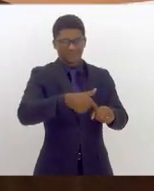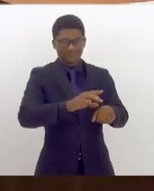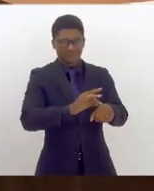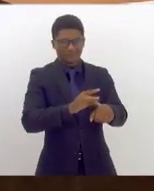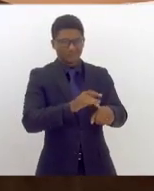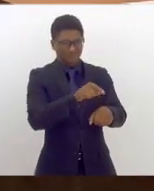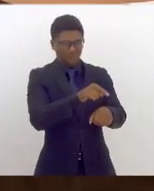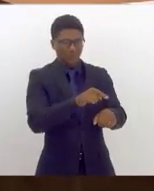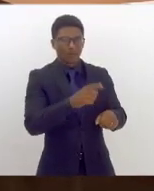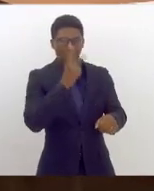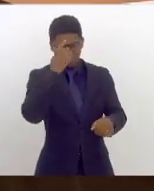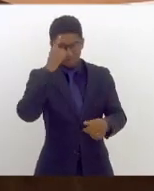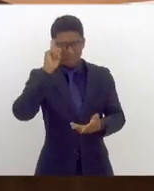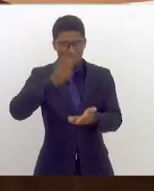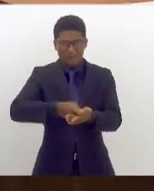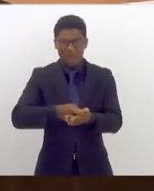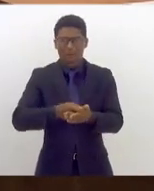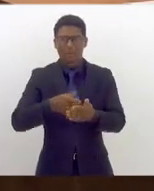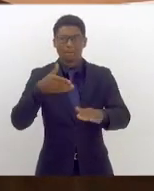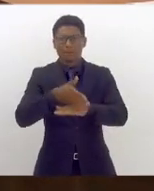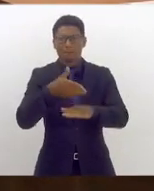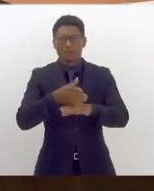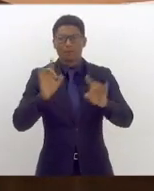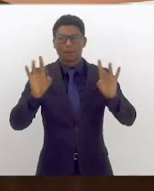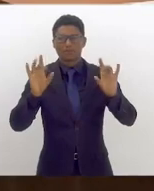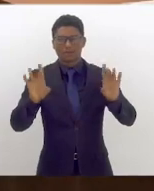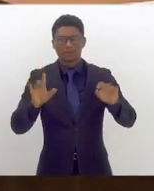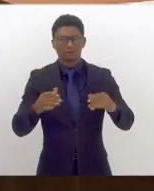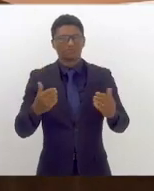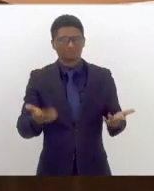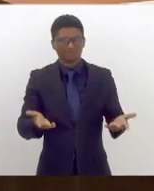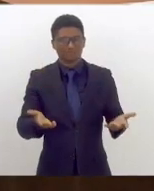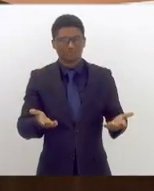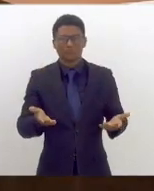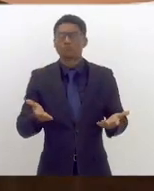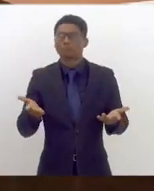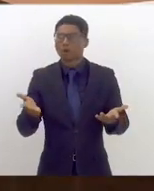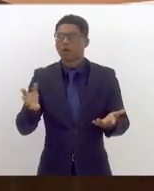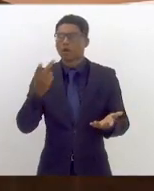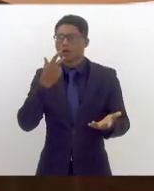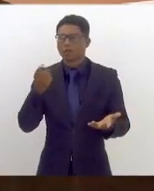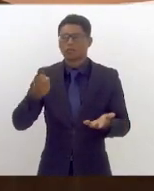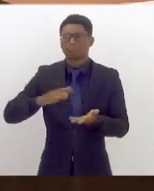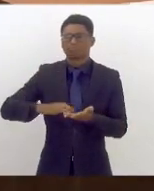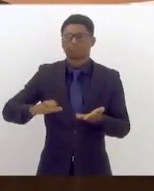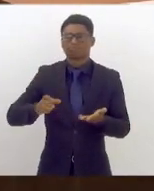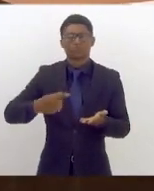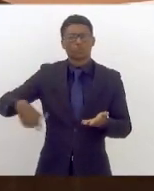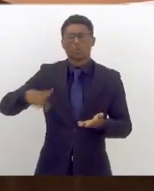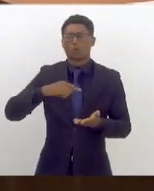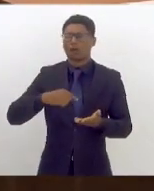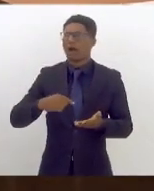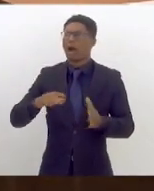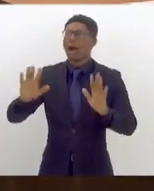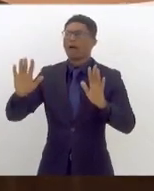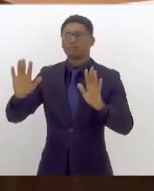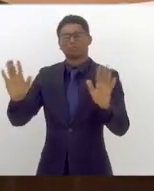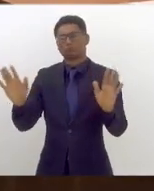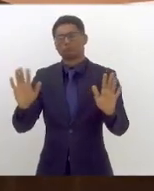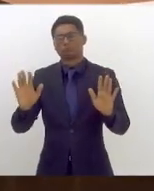especial dos postos maduros não obstáculomos fizemos acordo com líderes